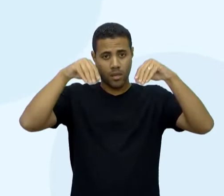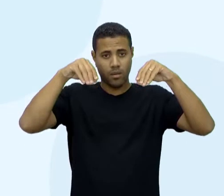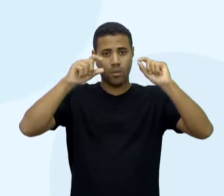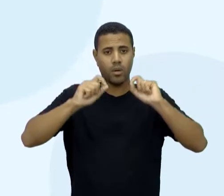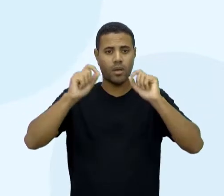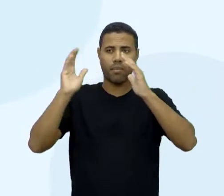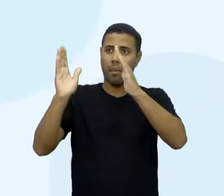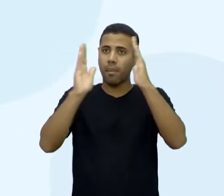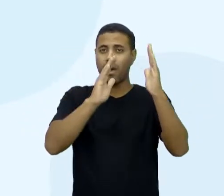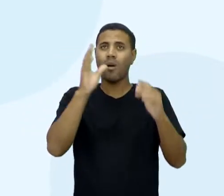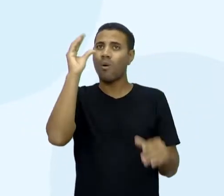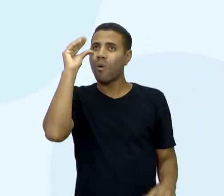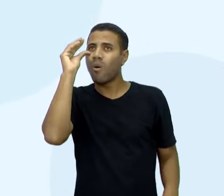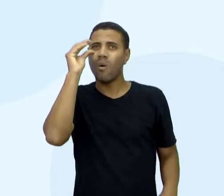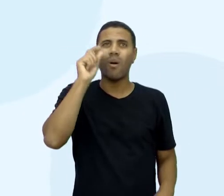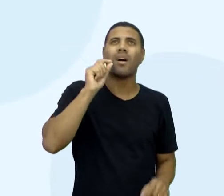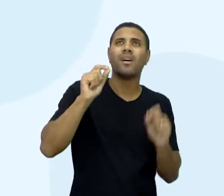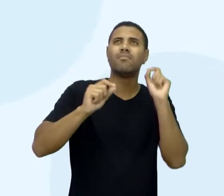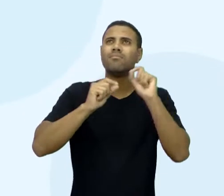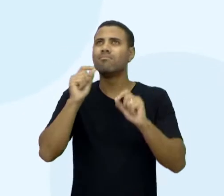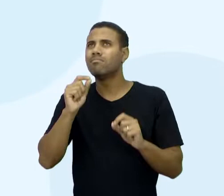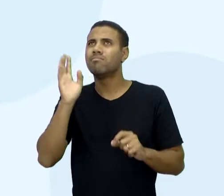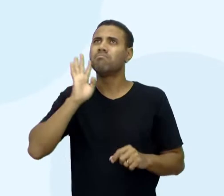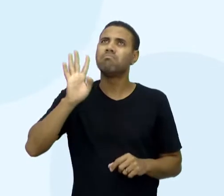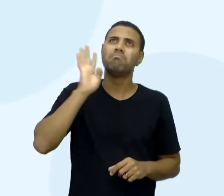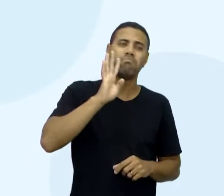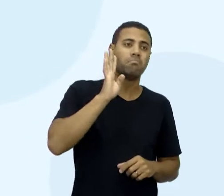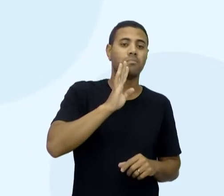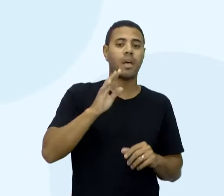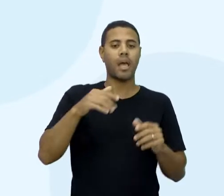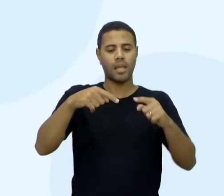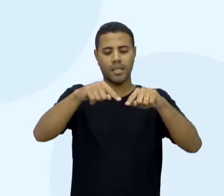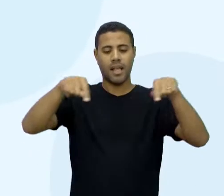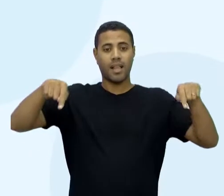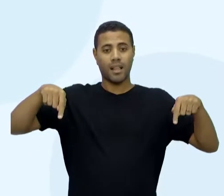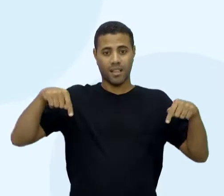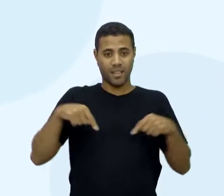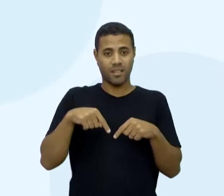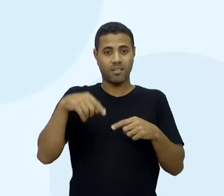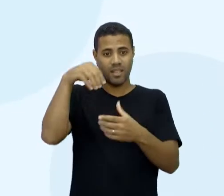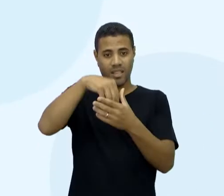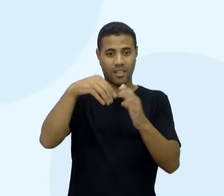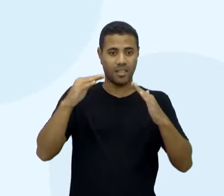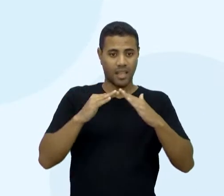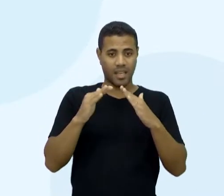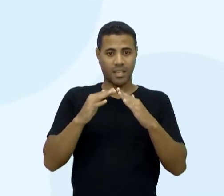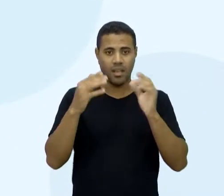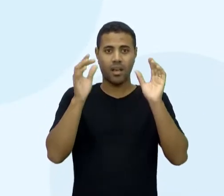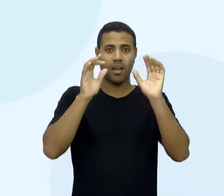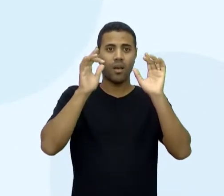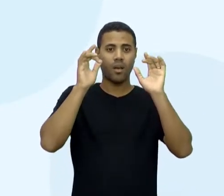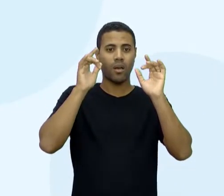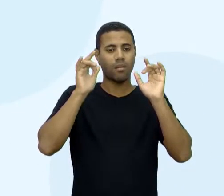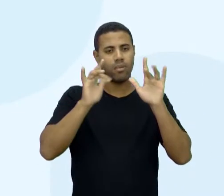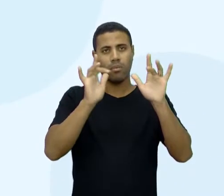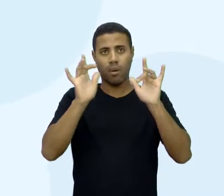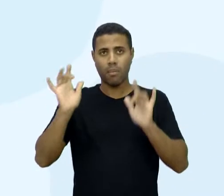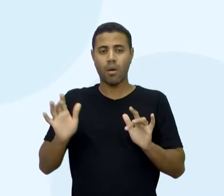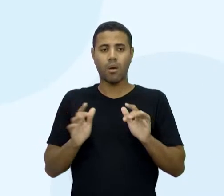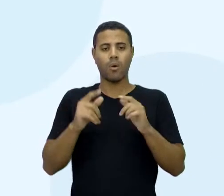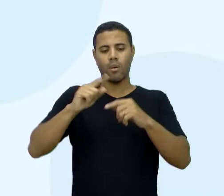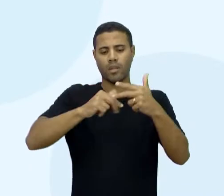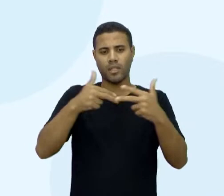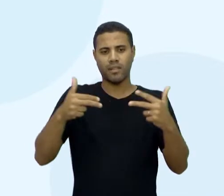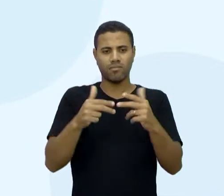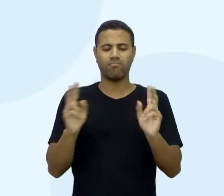de curiosidades, que eram basicamente salões onde eles colocavam objetos que eles consideravam valiosos, tá? Então,